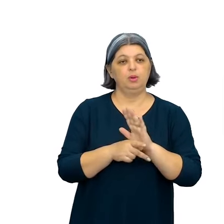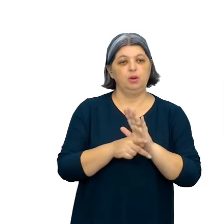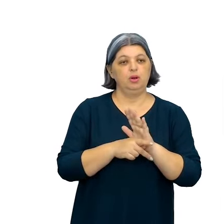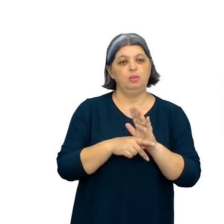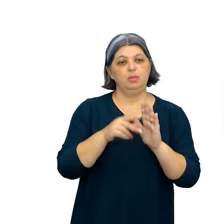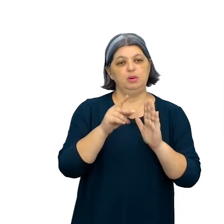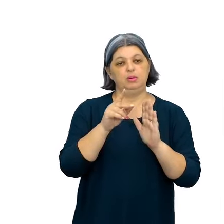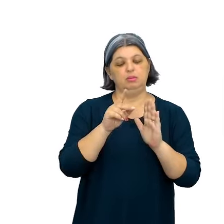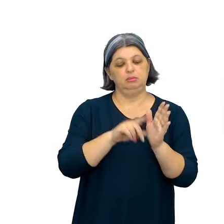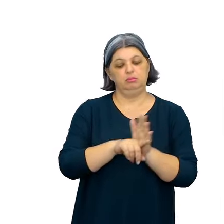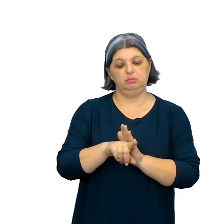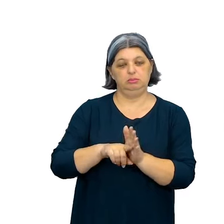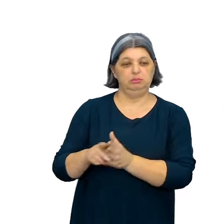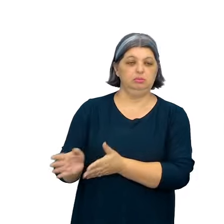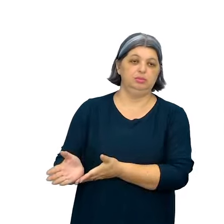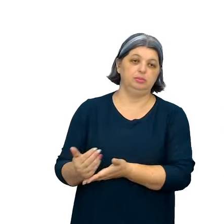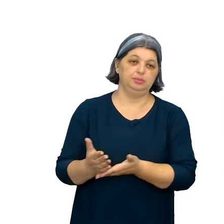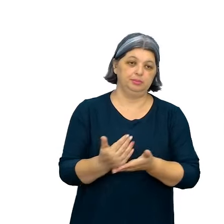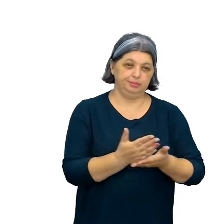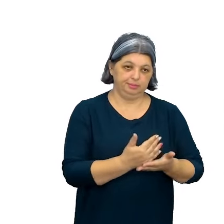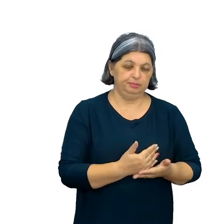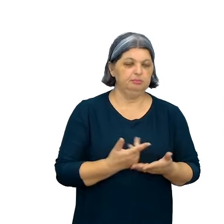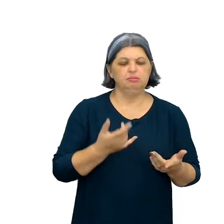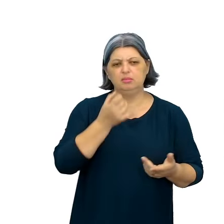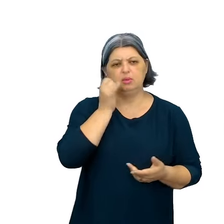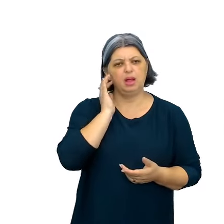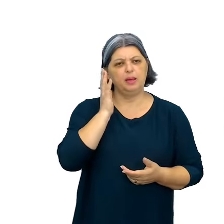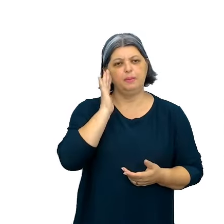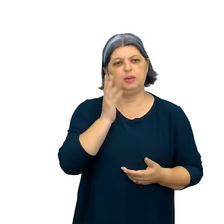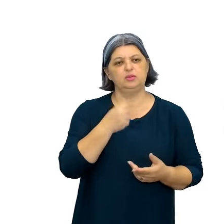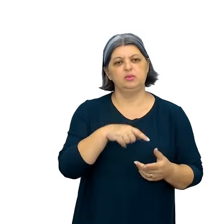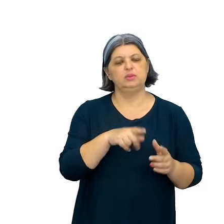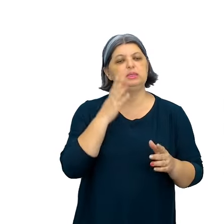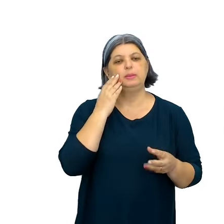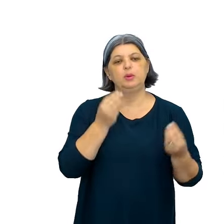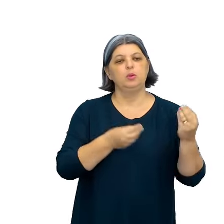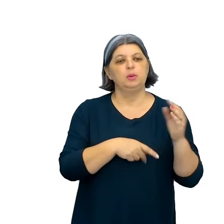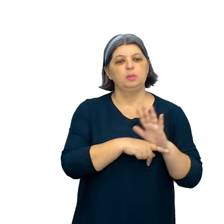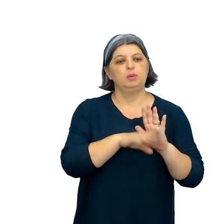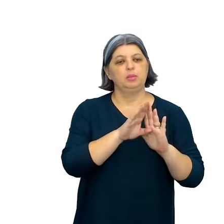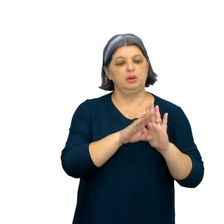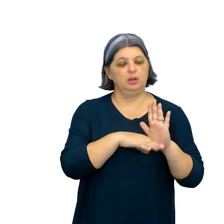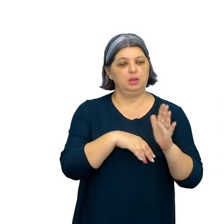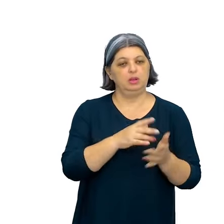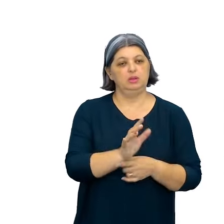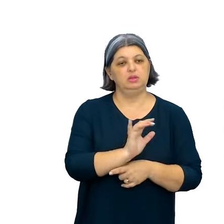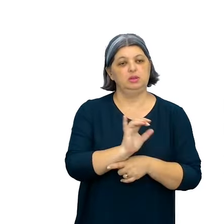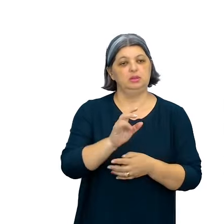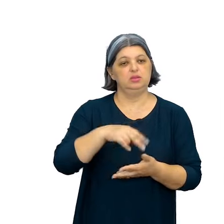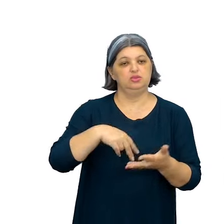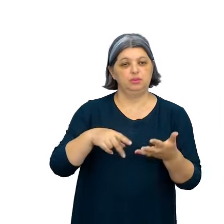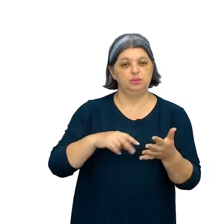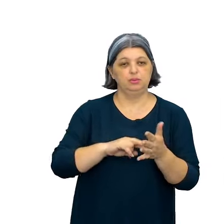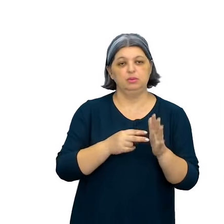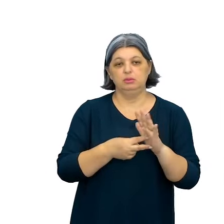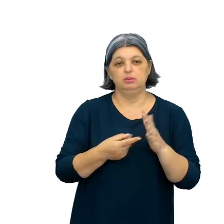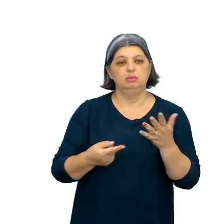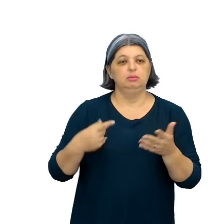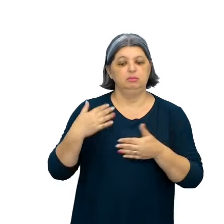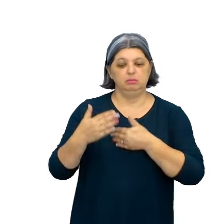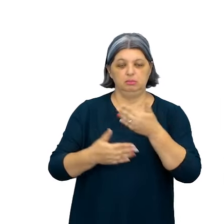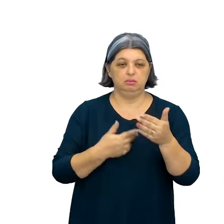para coleta de evidências. Vamos imaginar que vocês queiram saber o nível de estratégia de leitura, de efeito de sentido ou de processamento de